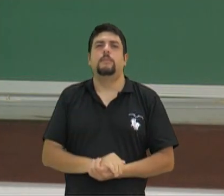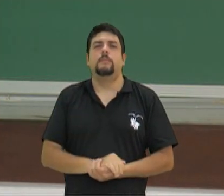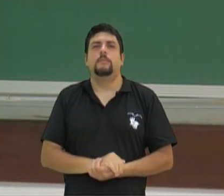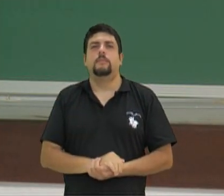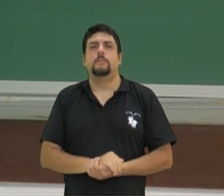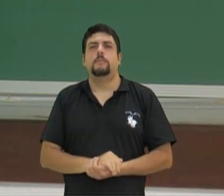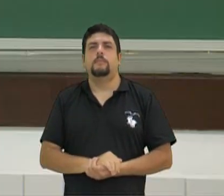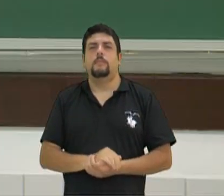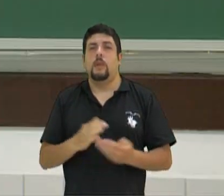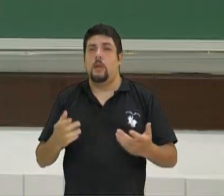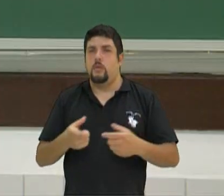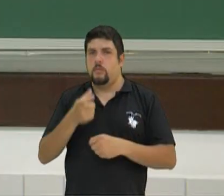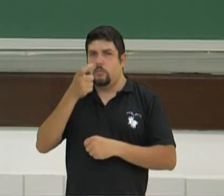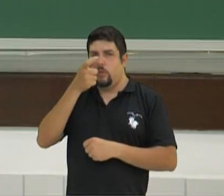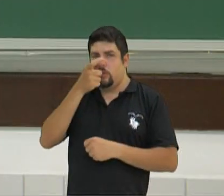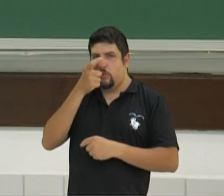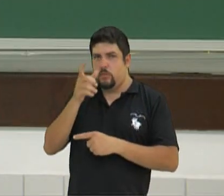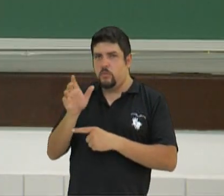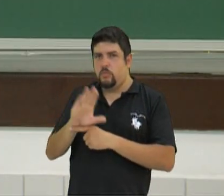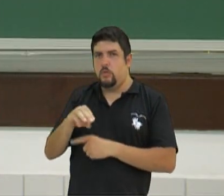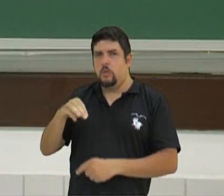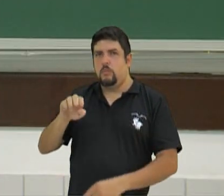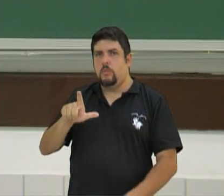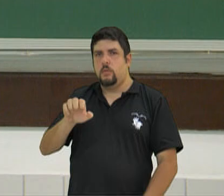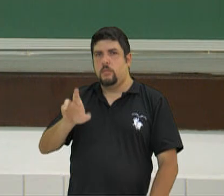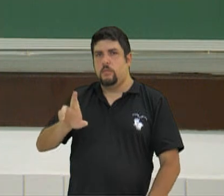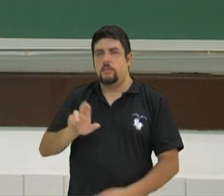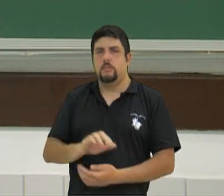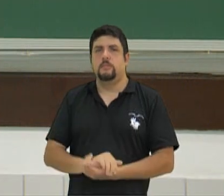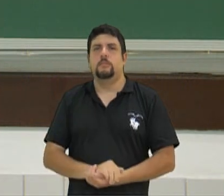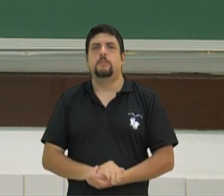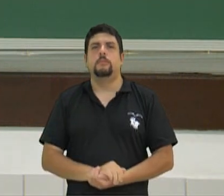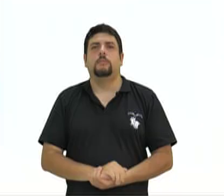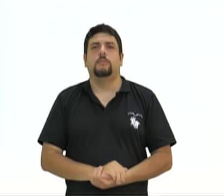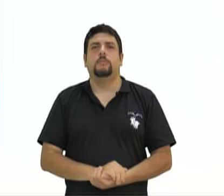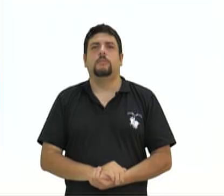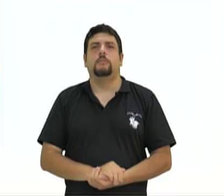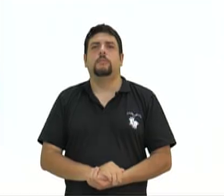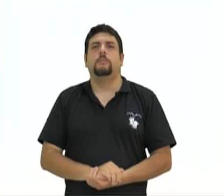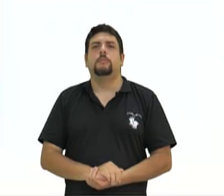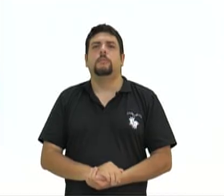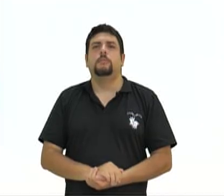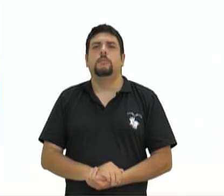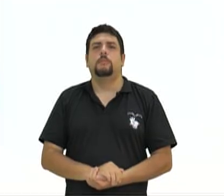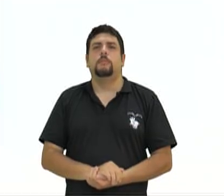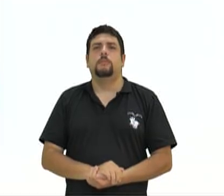Então a gente vai ver já um vídeo do Méliès, para a gente voltar a falar de Méliès. Rapidinho, vamos clicar aqui para ver.